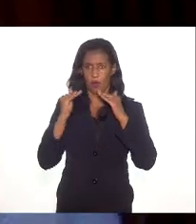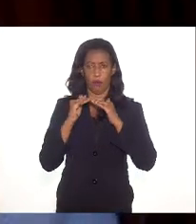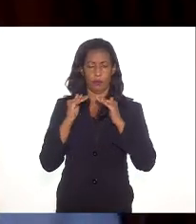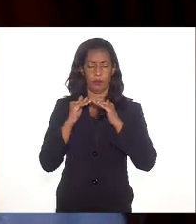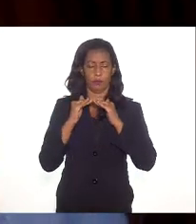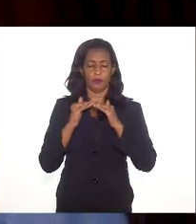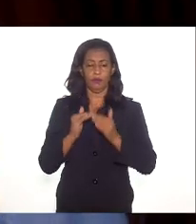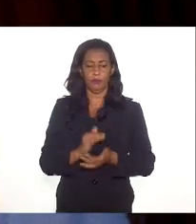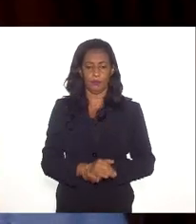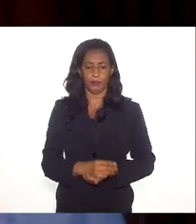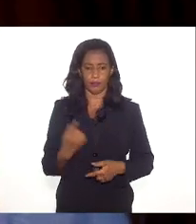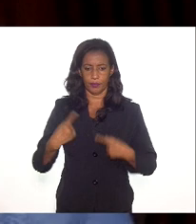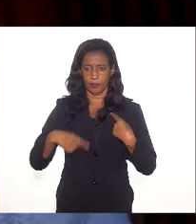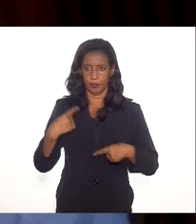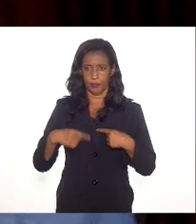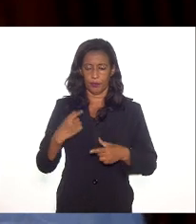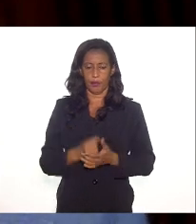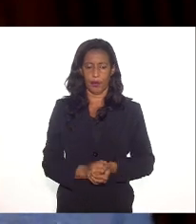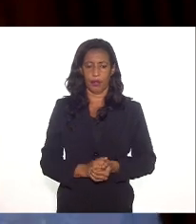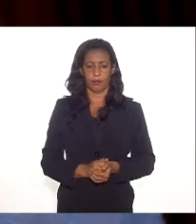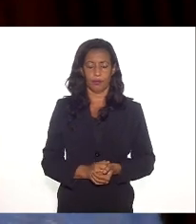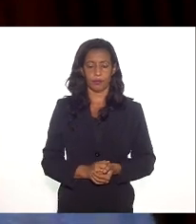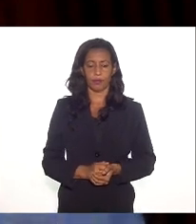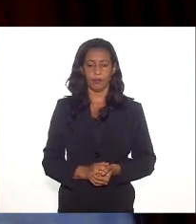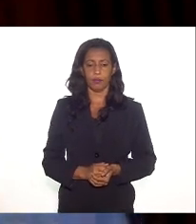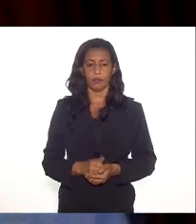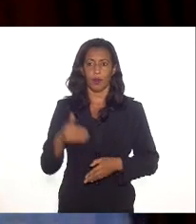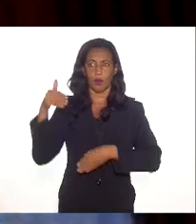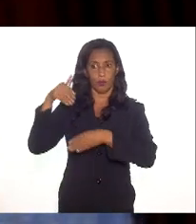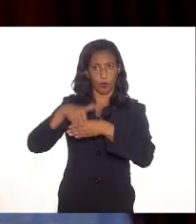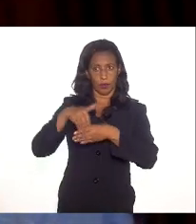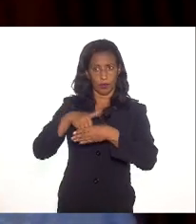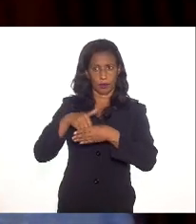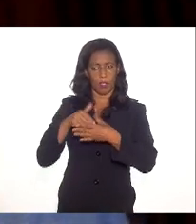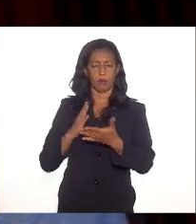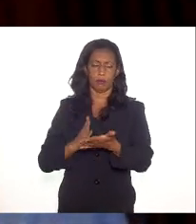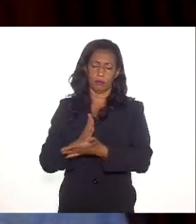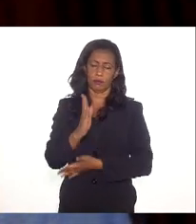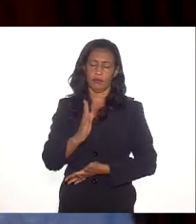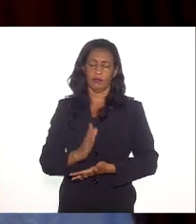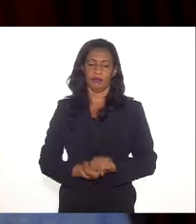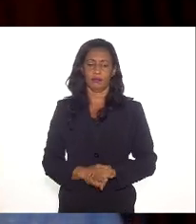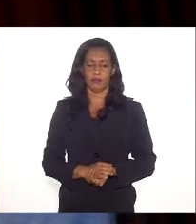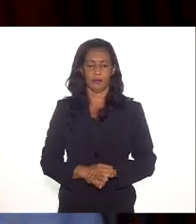INEPAC. Em discussão, o parecer pela juridicidade. Em discussão, em votação, aprovado.